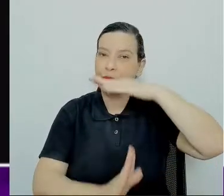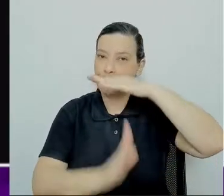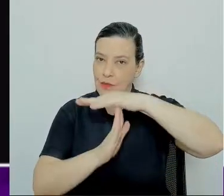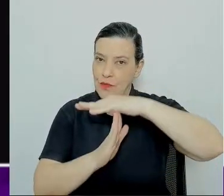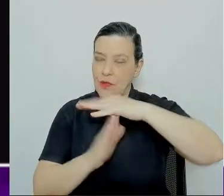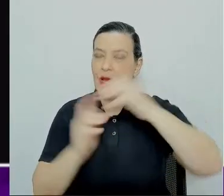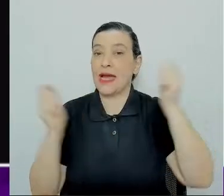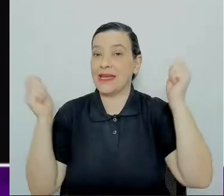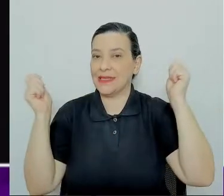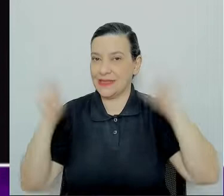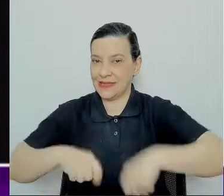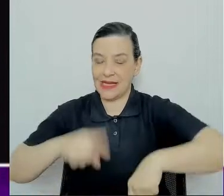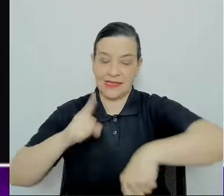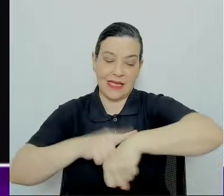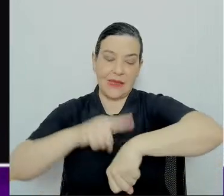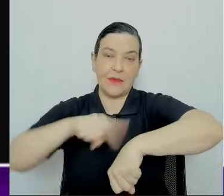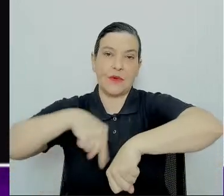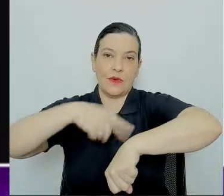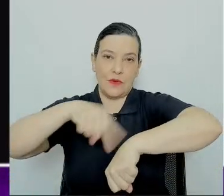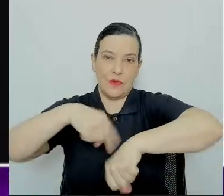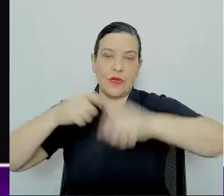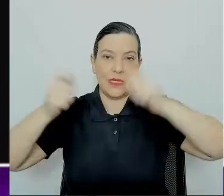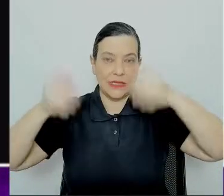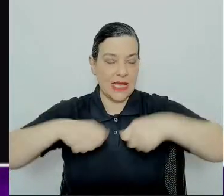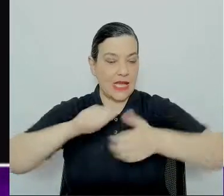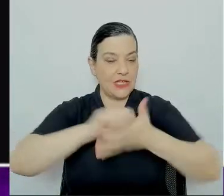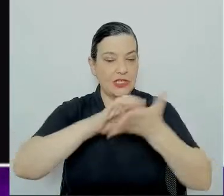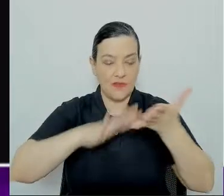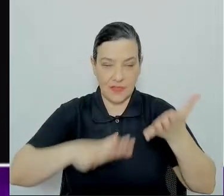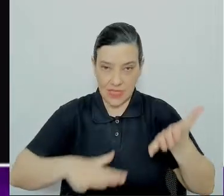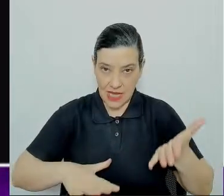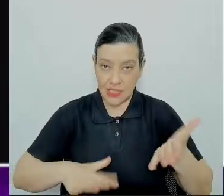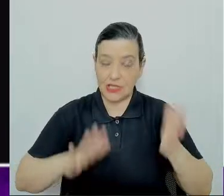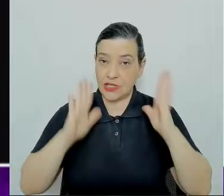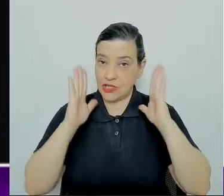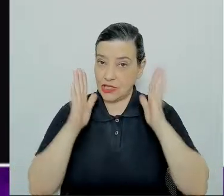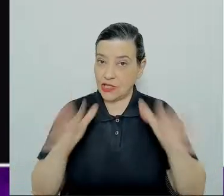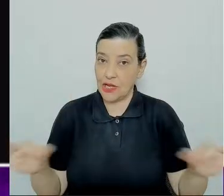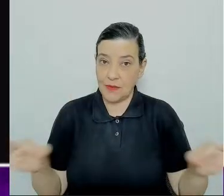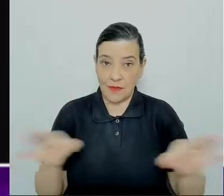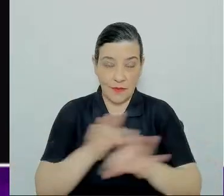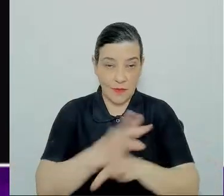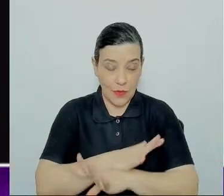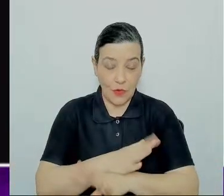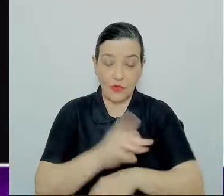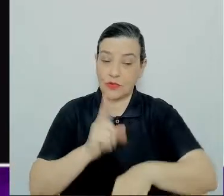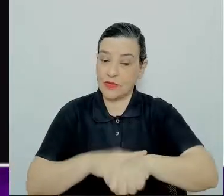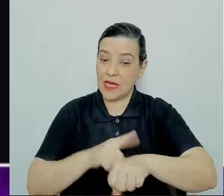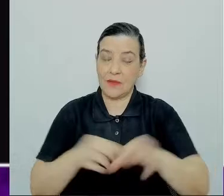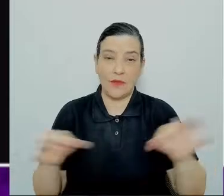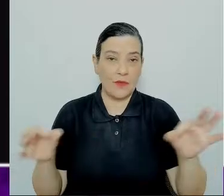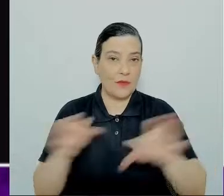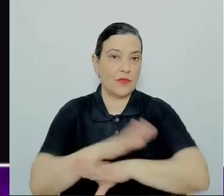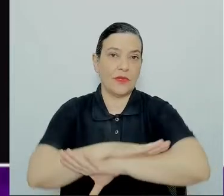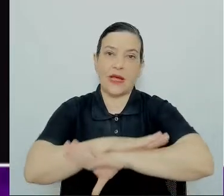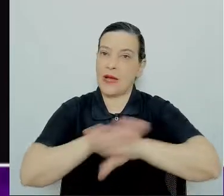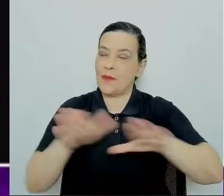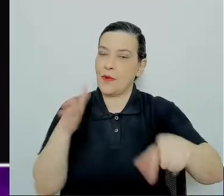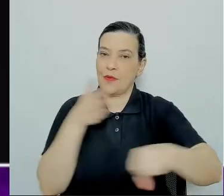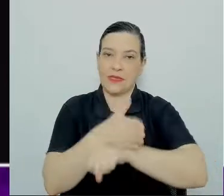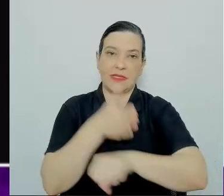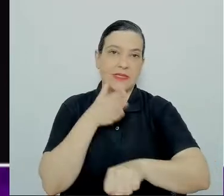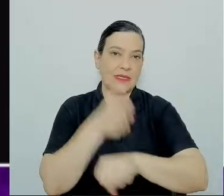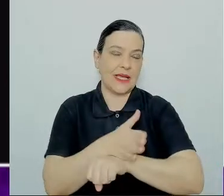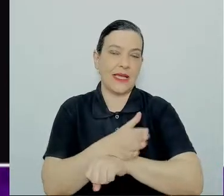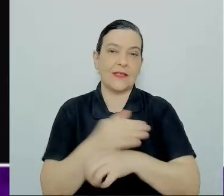janela de horas para executar a minha atividade. A partir do momento que essa janela expirou, eu não tenho mais aquele acesso, aquele